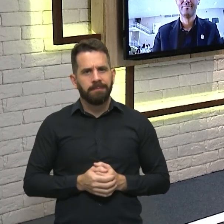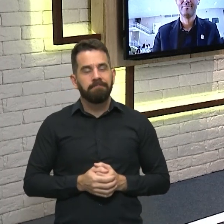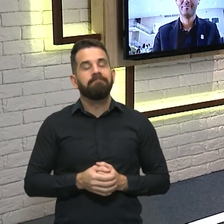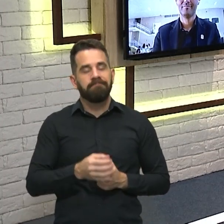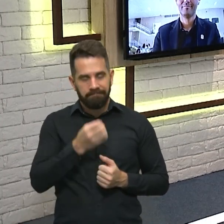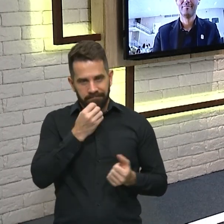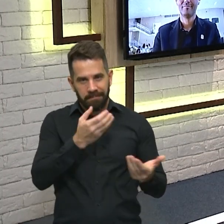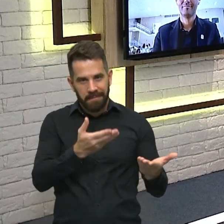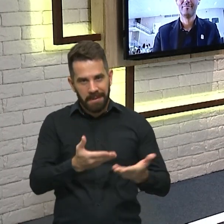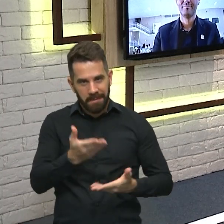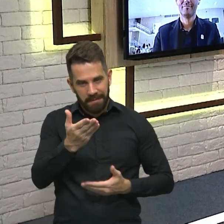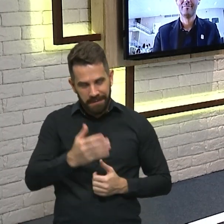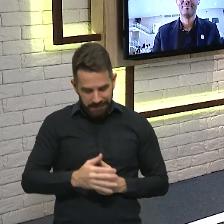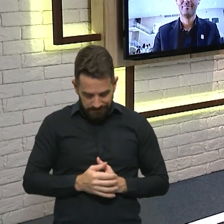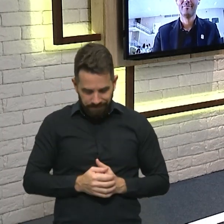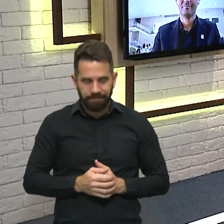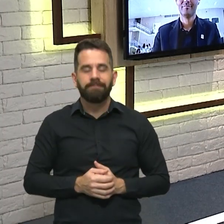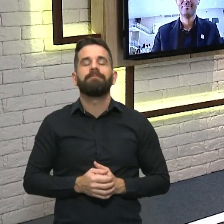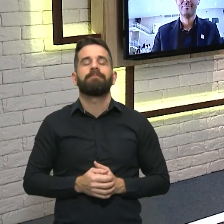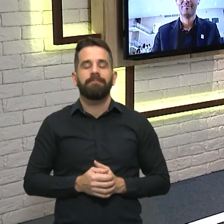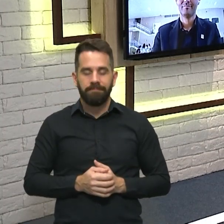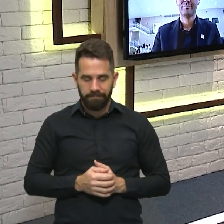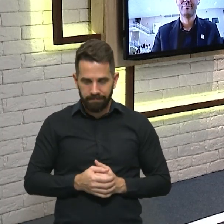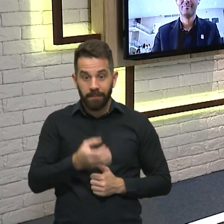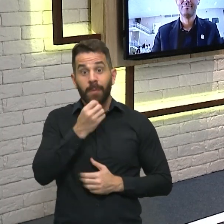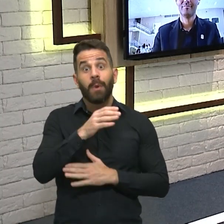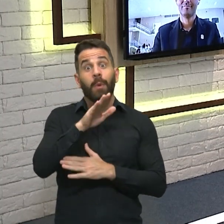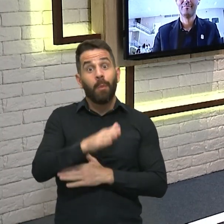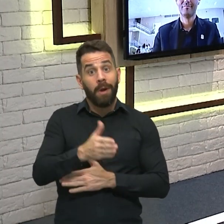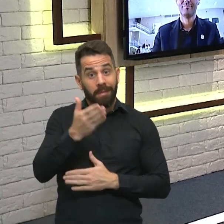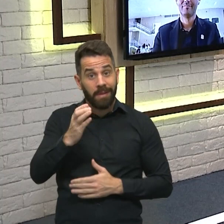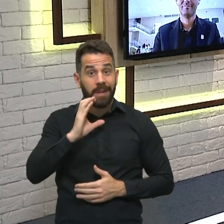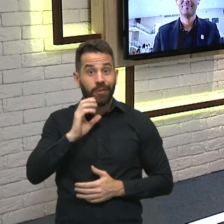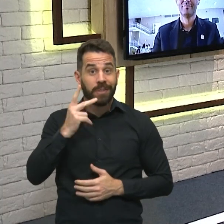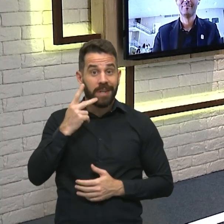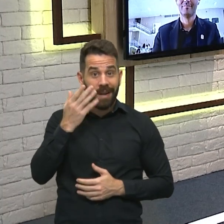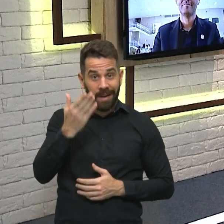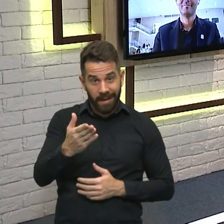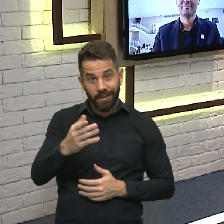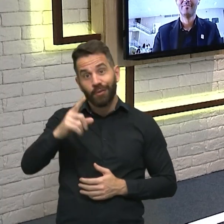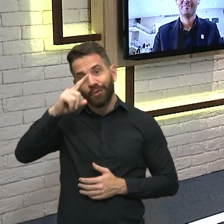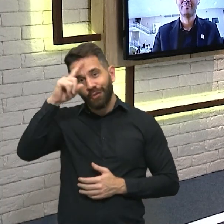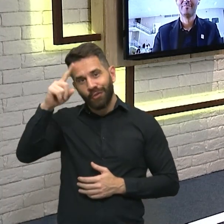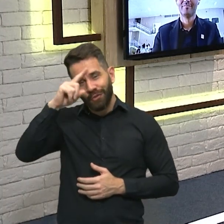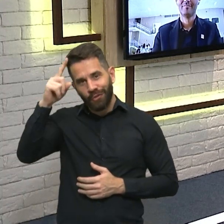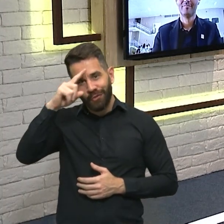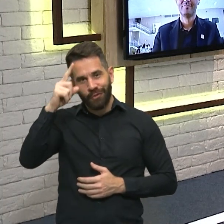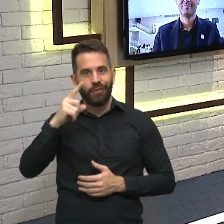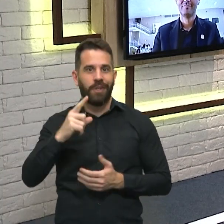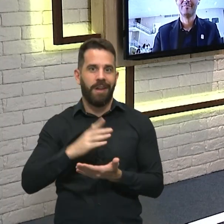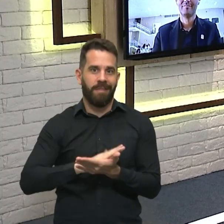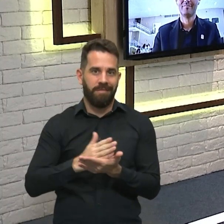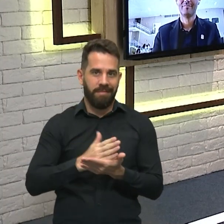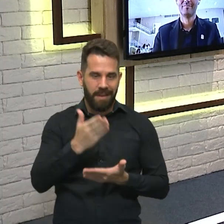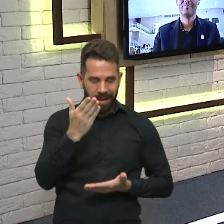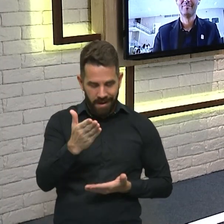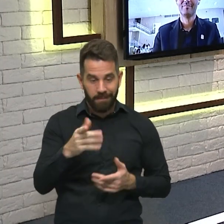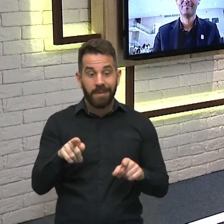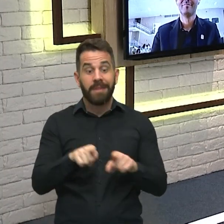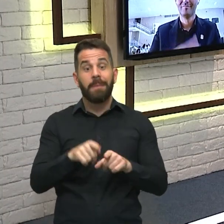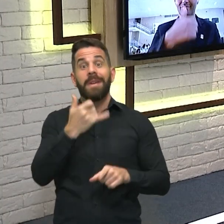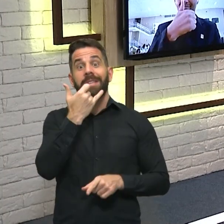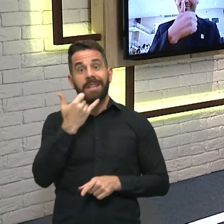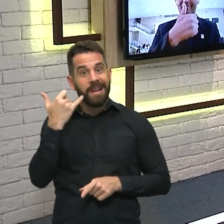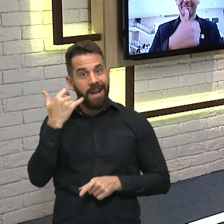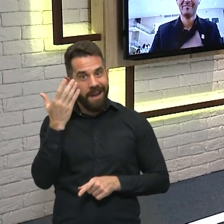Boa tarde, Cássio. Boa tarde, professor Diego, que está aqui nos auxiliando. É uma satisfação. Boa tarde, professor Israel.